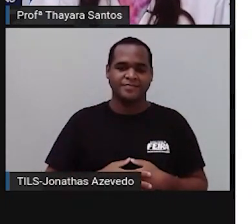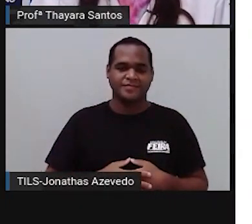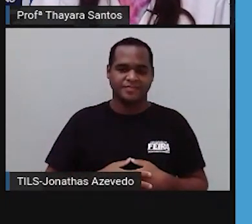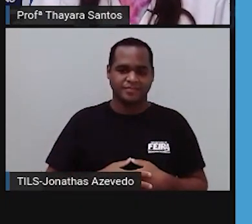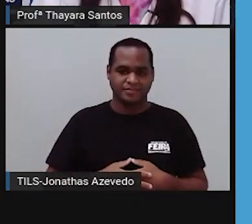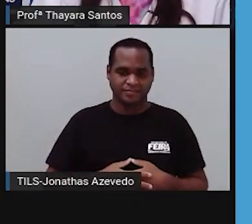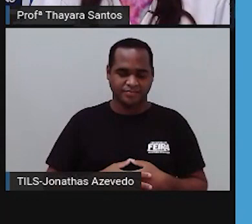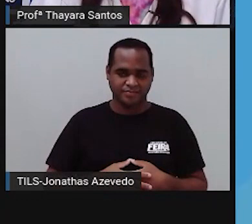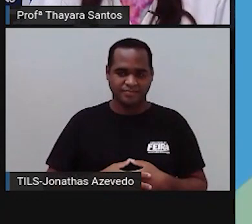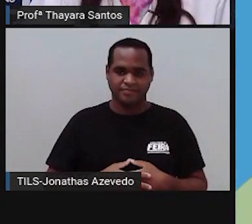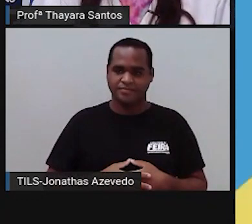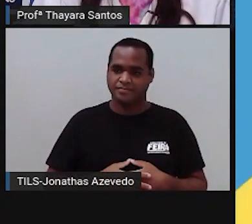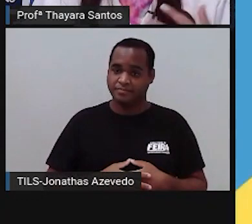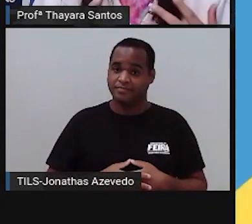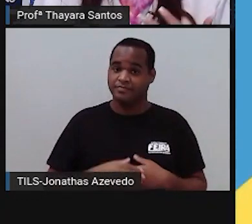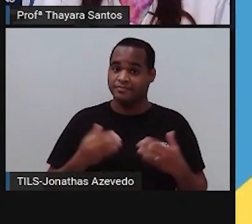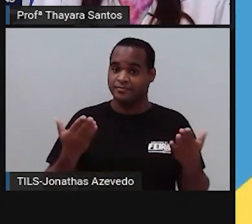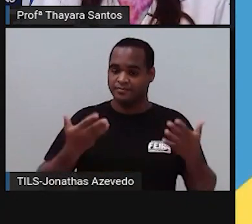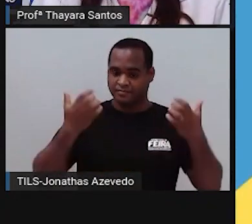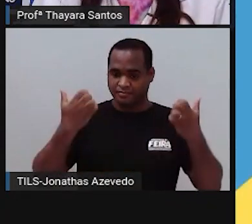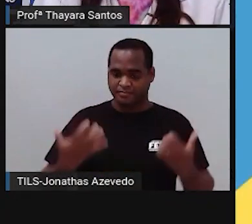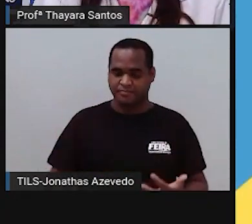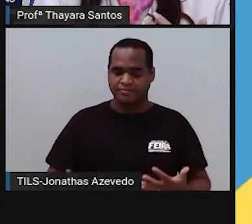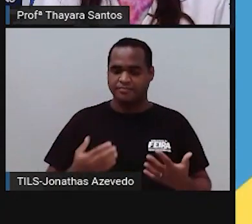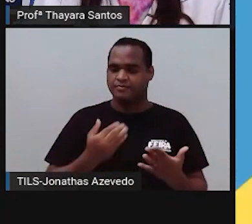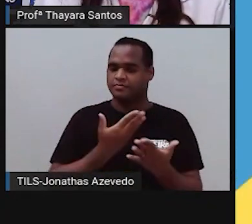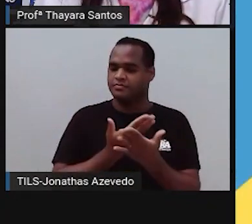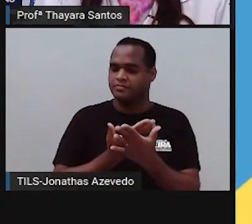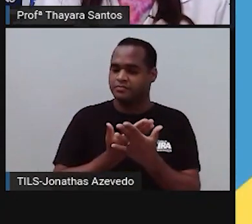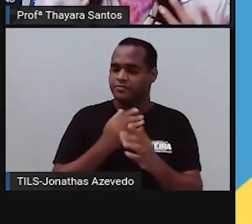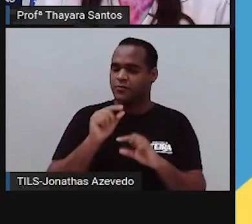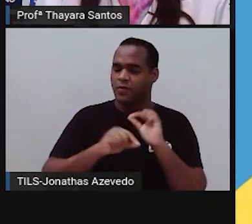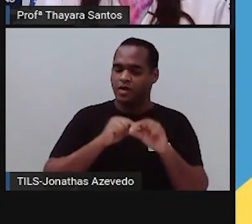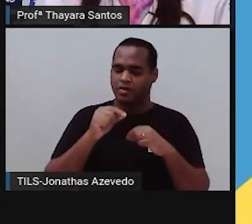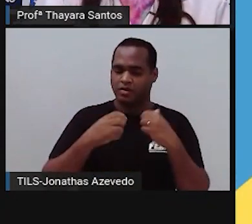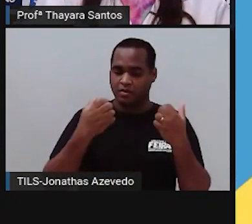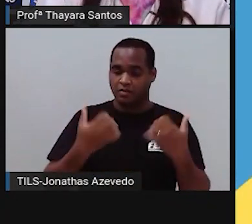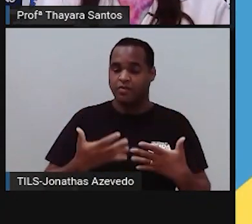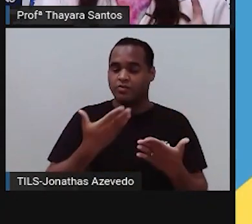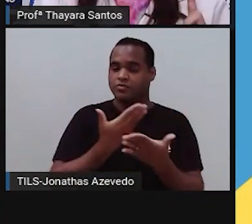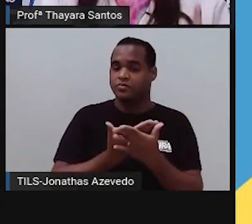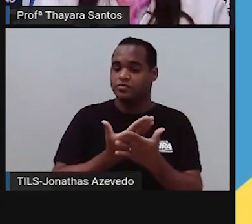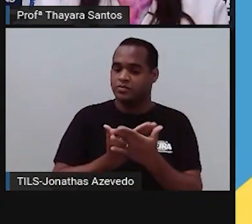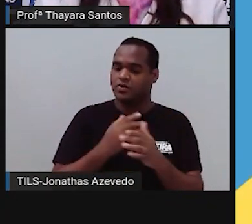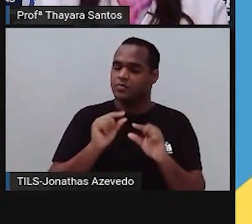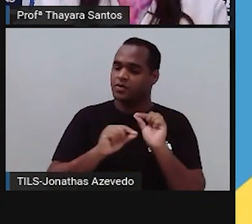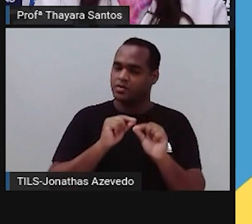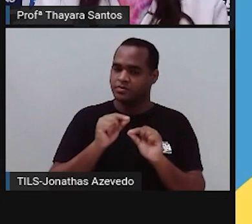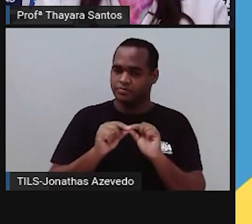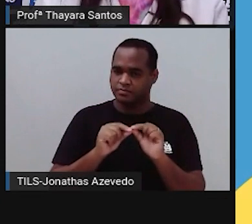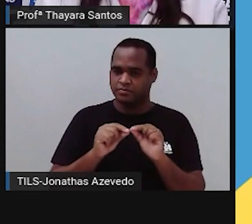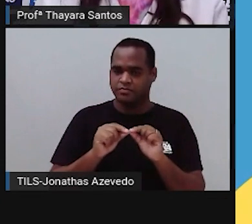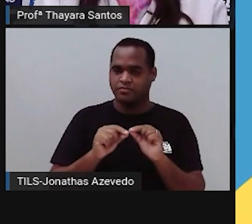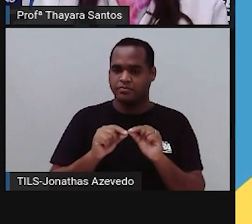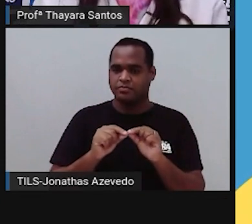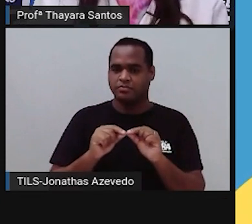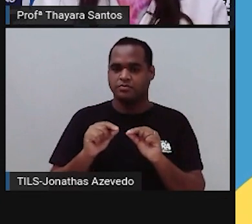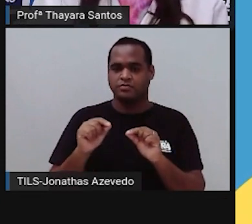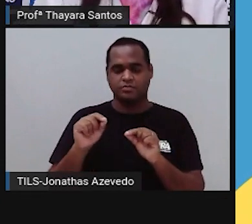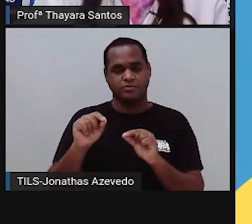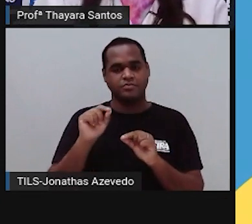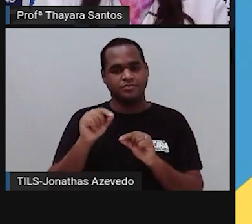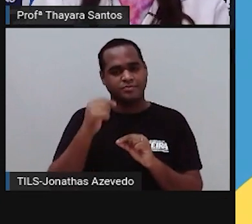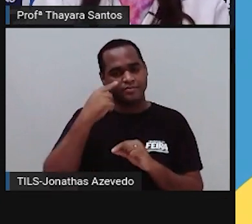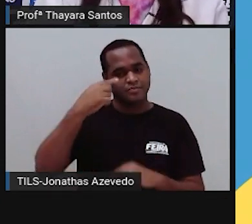E agora, na aula de hoje, sobre o que é que a gente vai estudar. Então, tenho certeza que muita gente já viu aí no